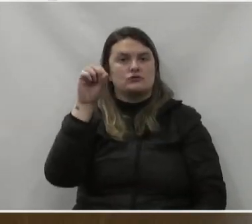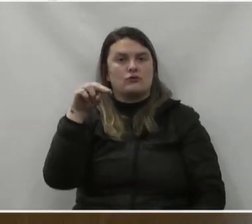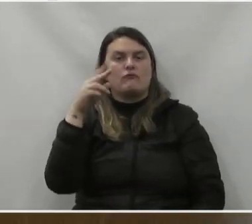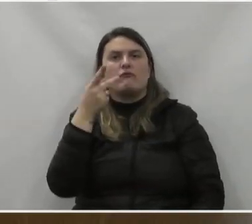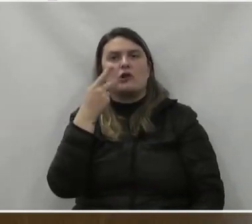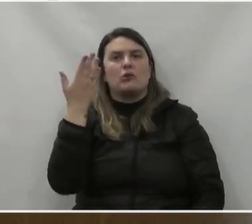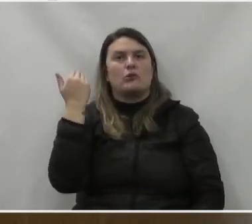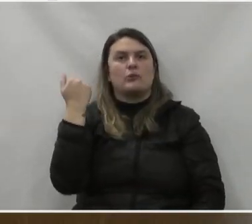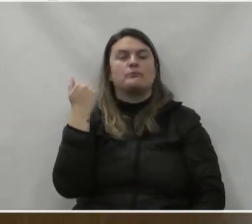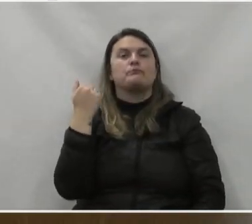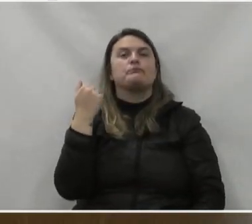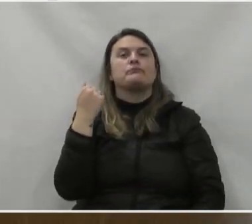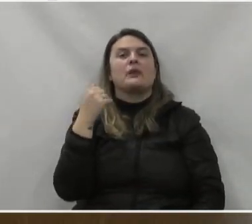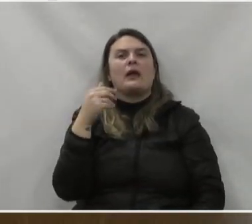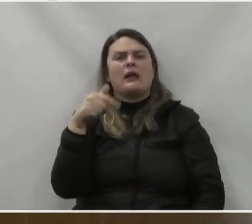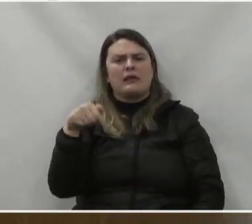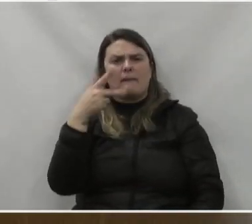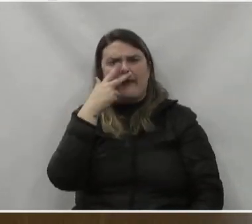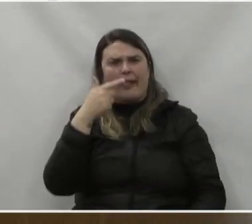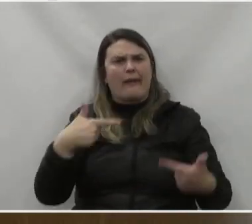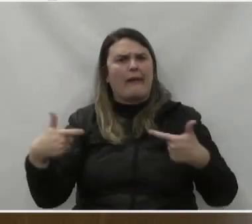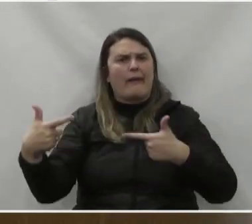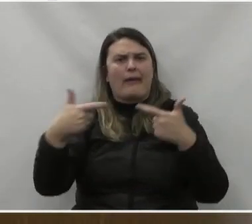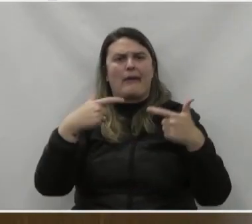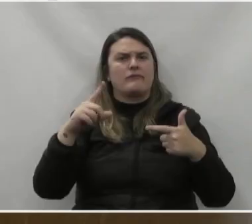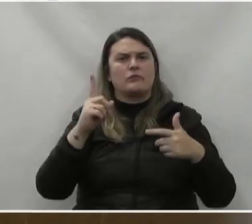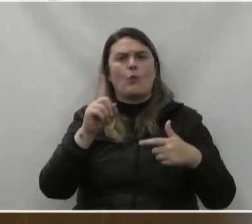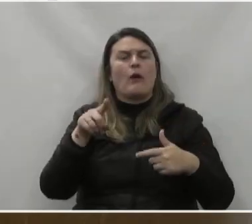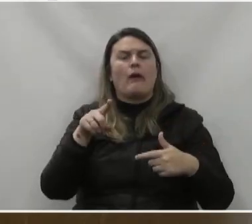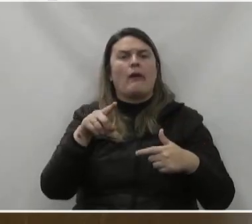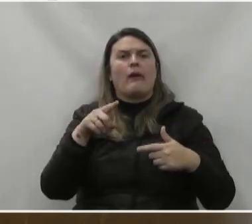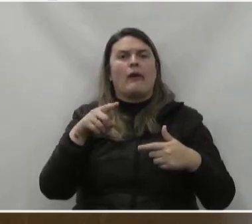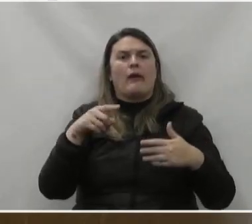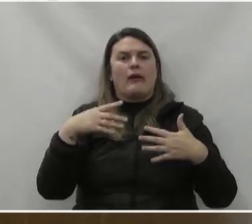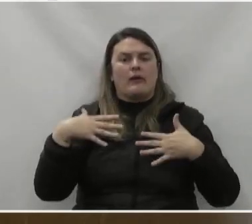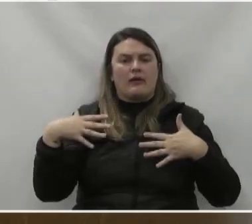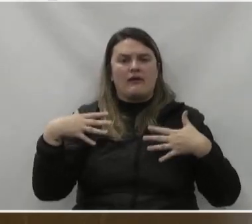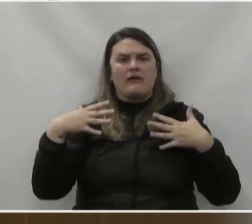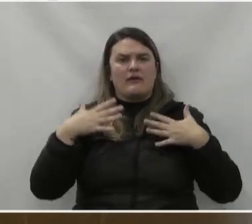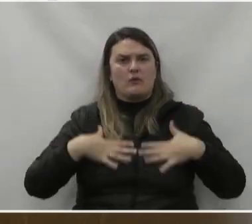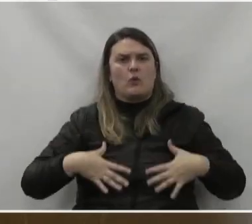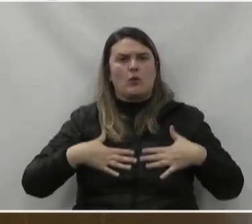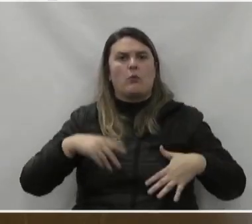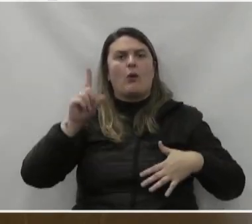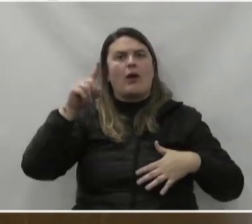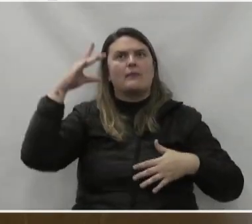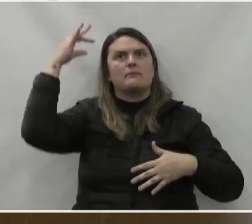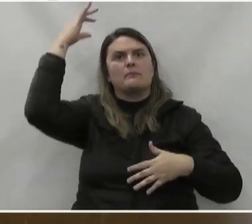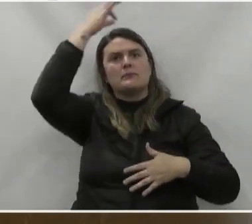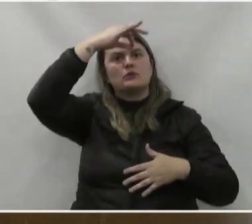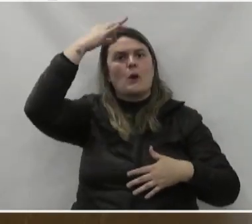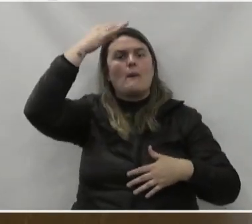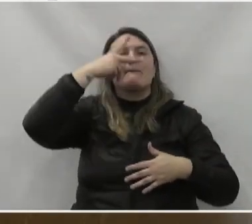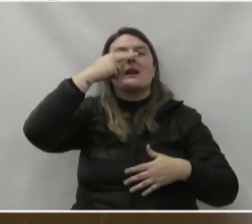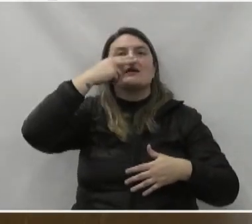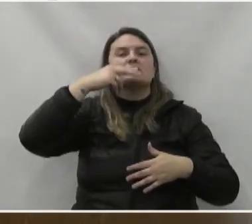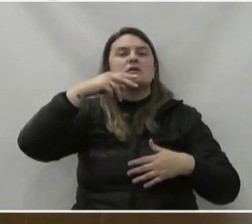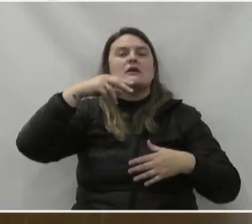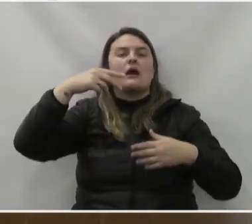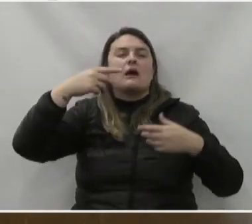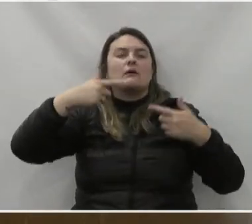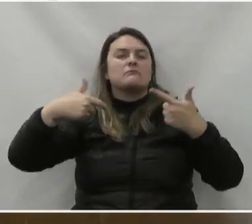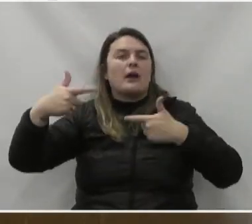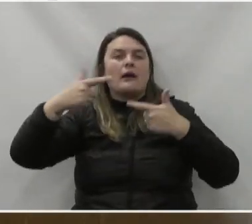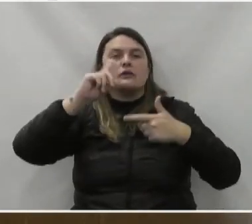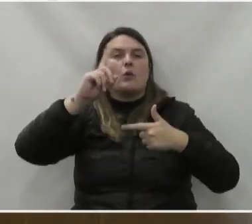esses dias aí, né, que nós estamos em uma guerra, e não é física, mas sim espiritual. A palavra de Deus nos diz que a nossa luta não é contra